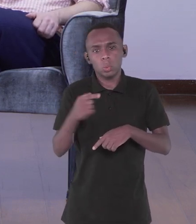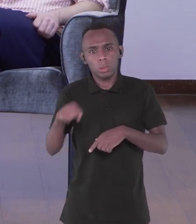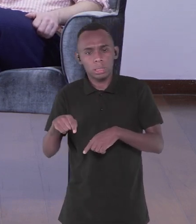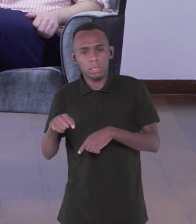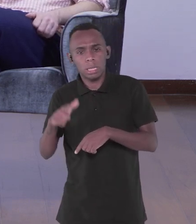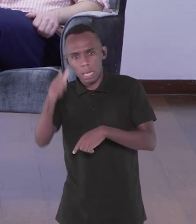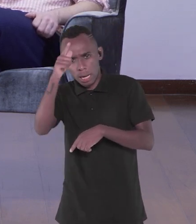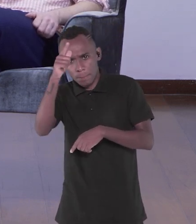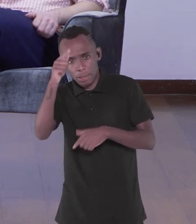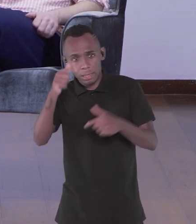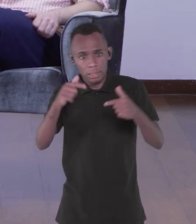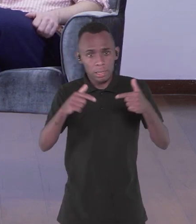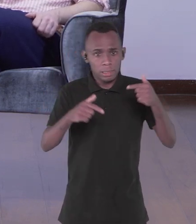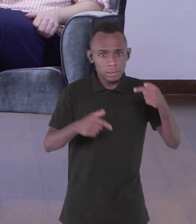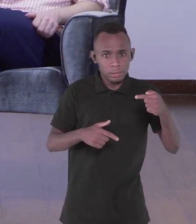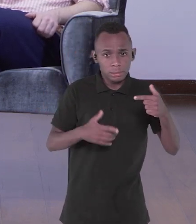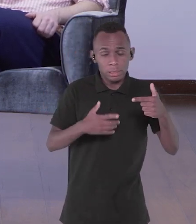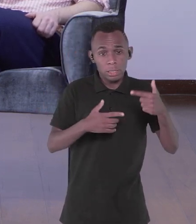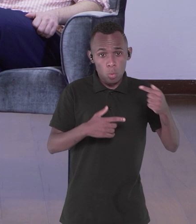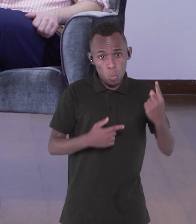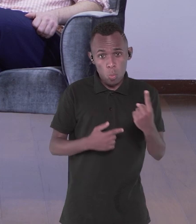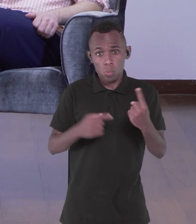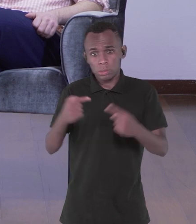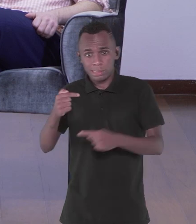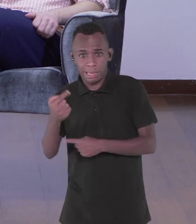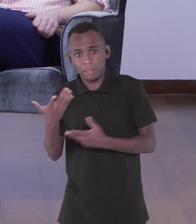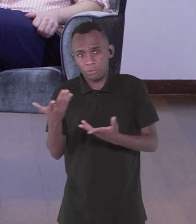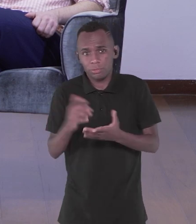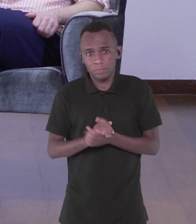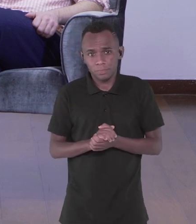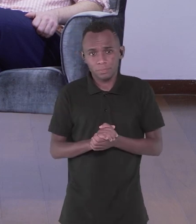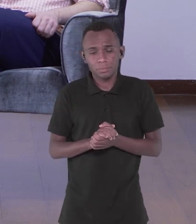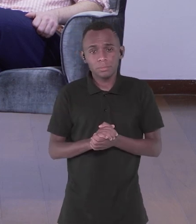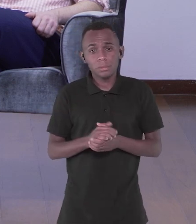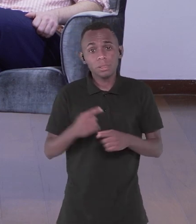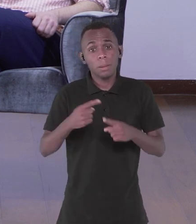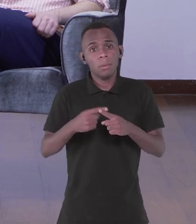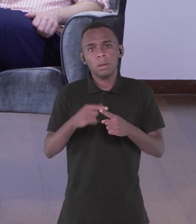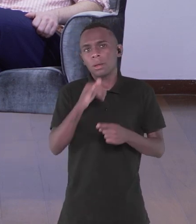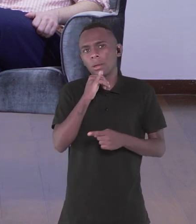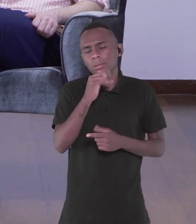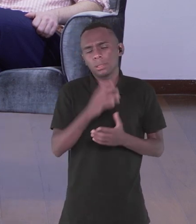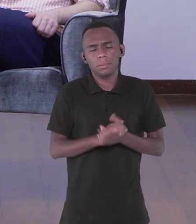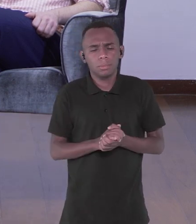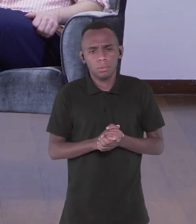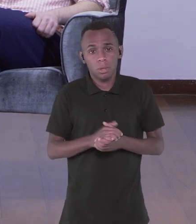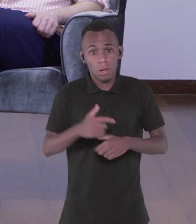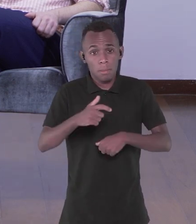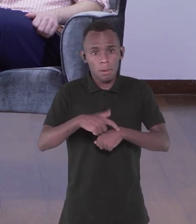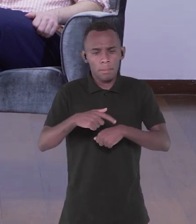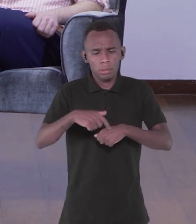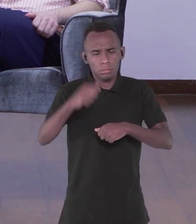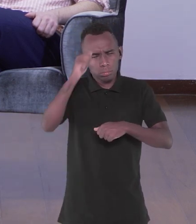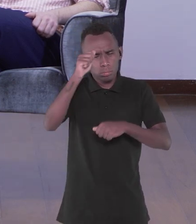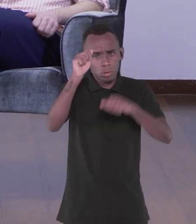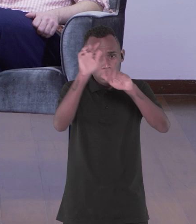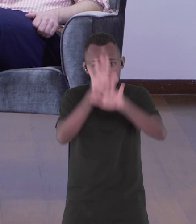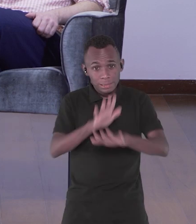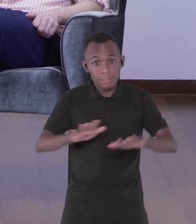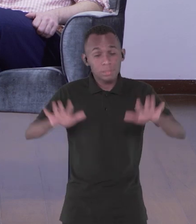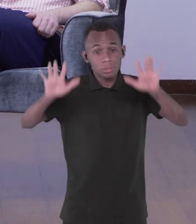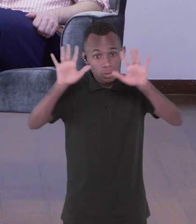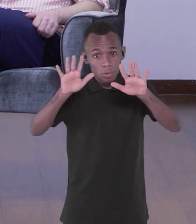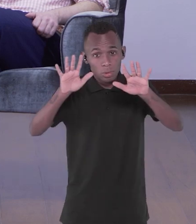que eu fiz, que eu não tinha nunca pensado nisso, porque quando eles sonham em espanhol. E a mãe é